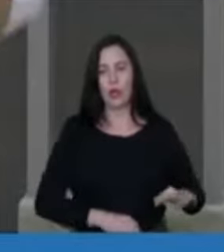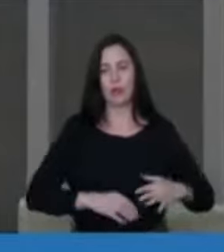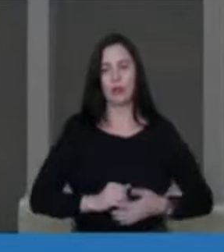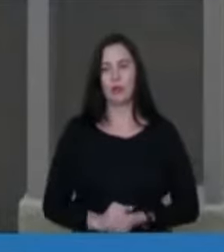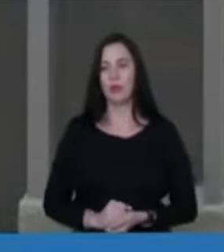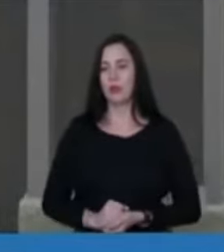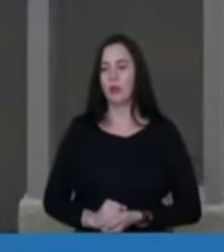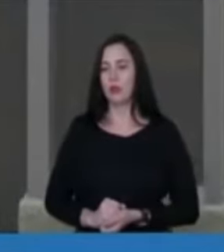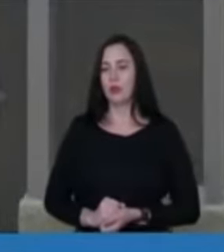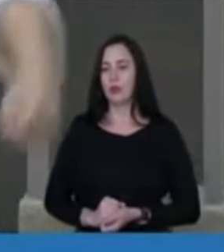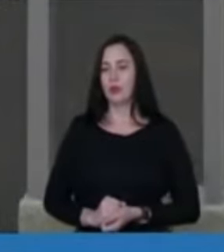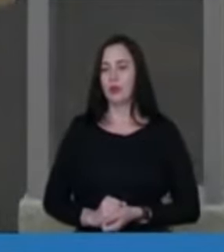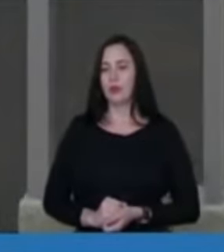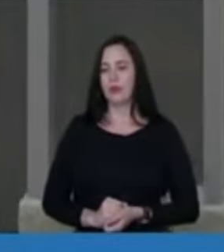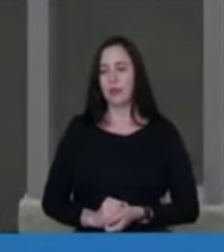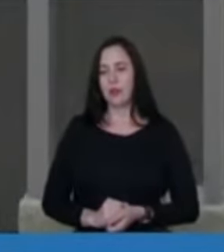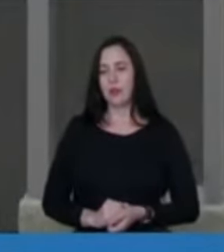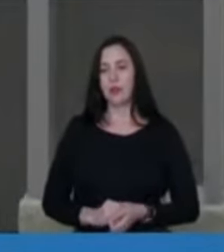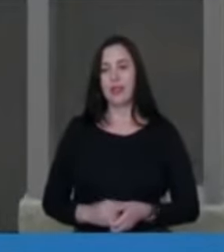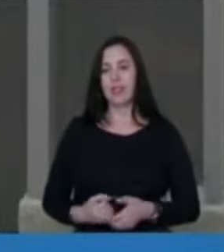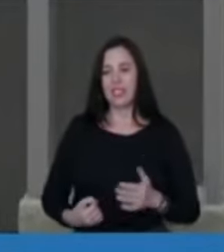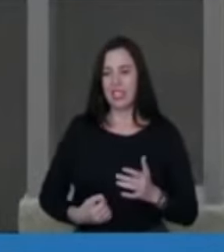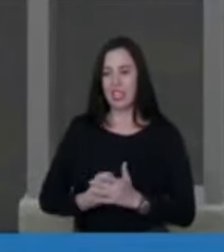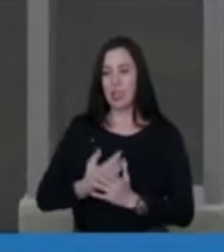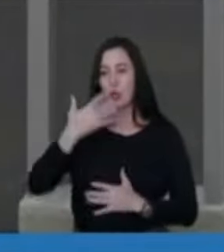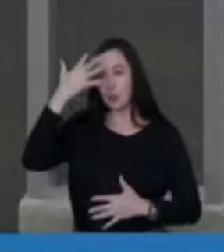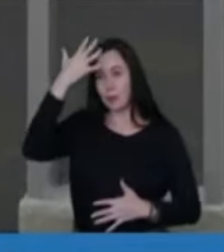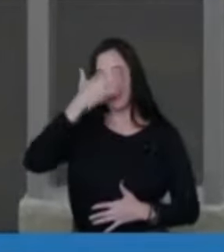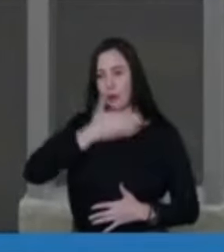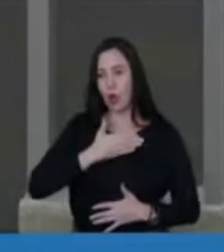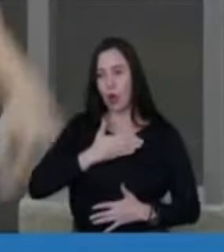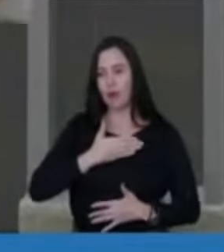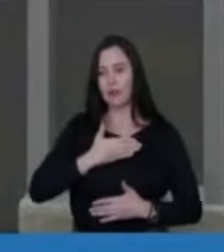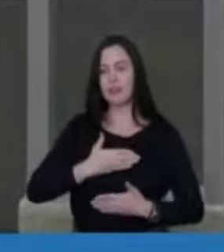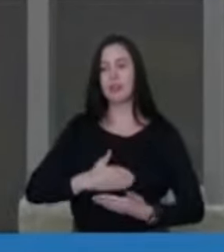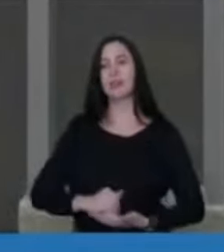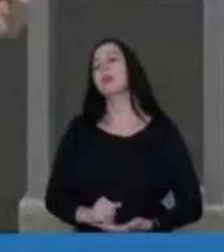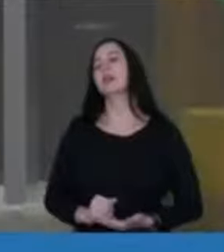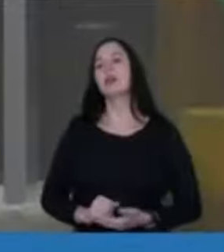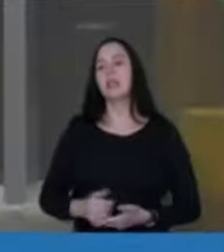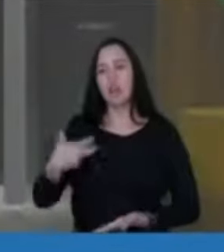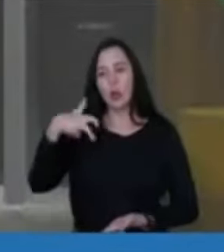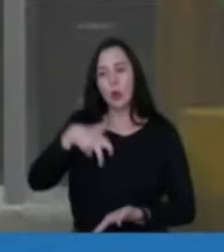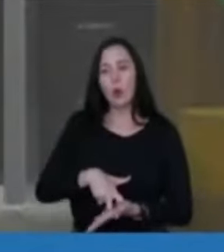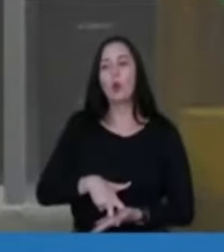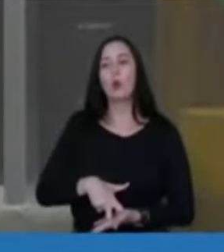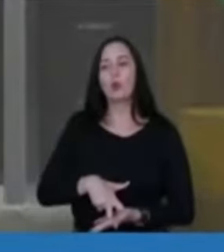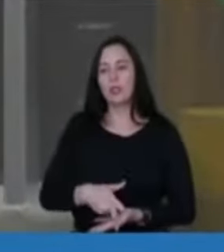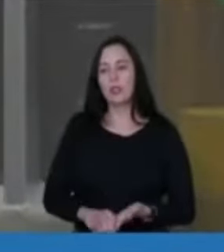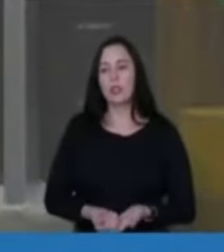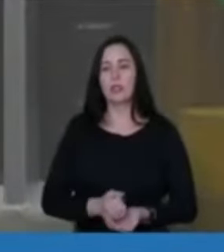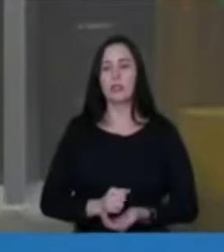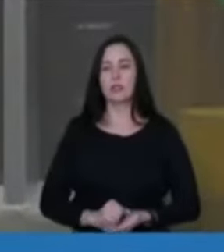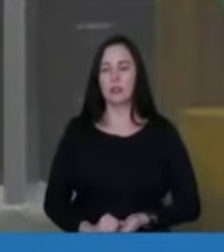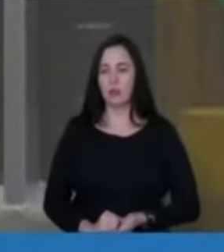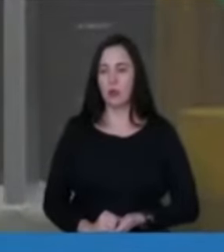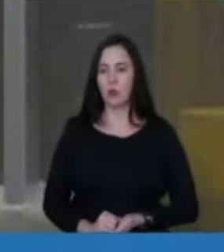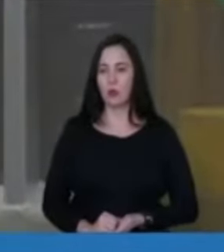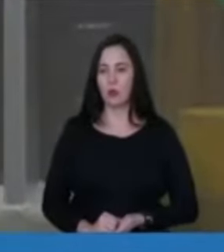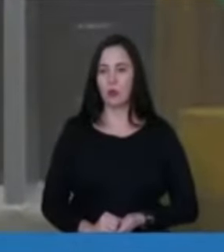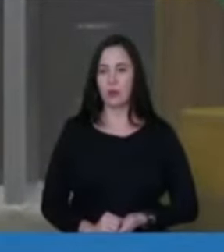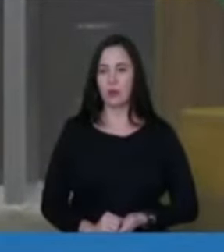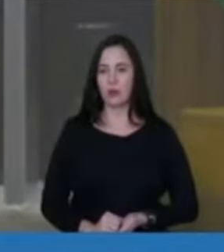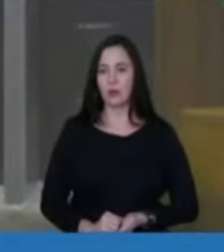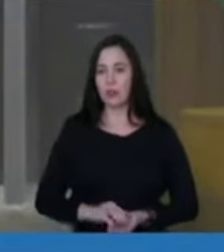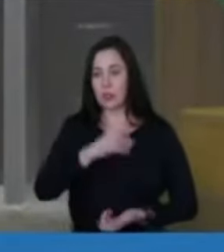o aumento das provas, o julgamento e a condenação dos responsáveis por aqueles que tentam agredir a democracia no Brasil.